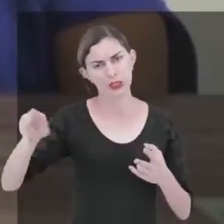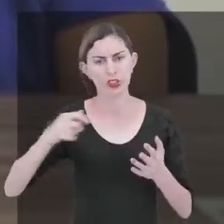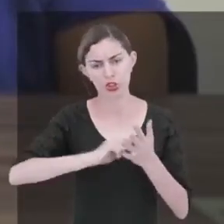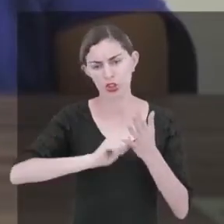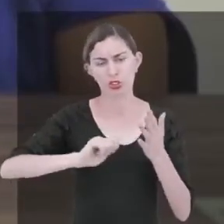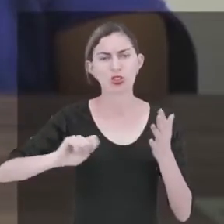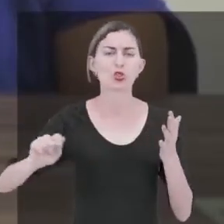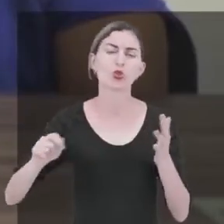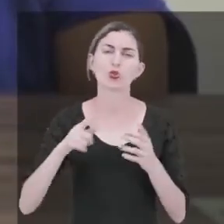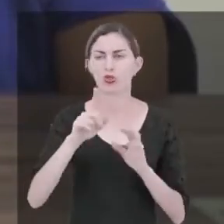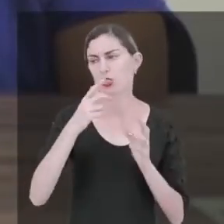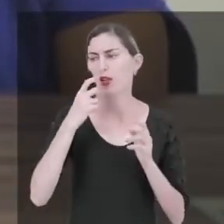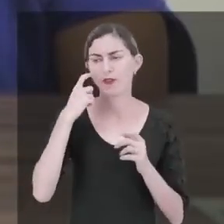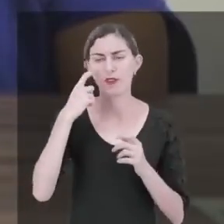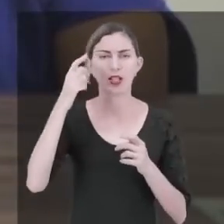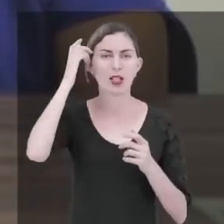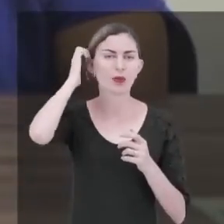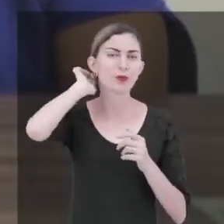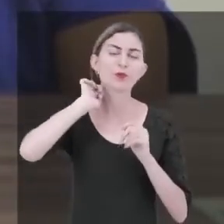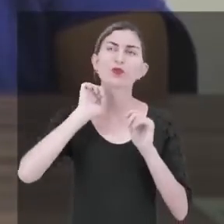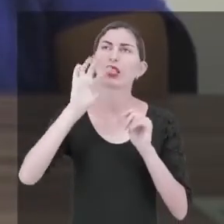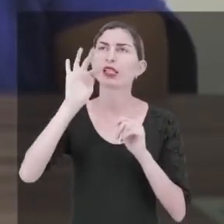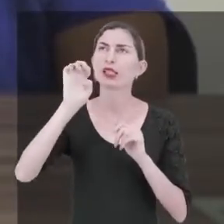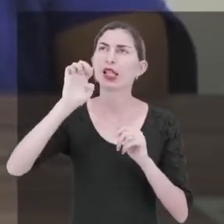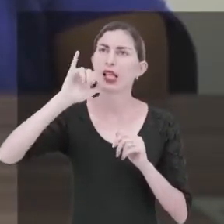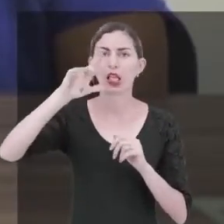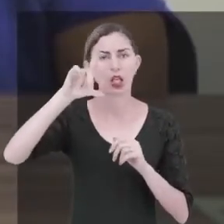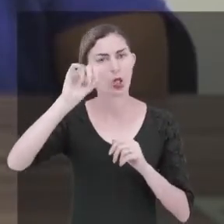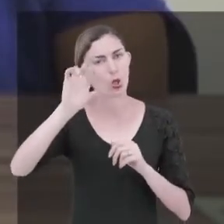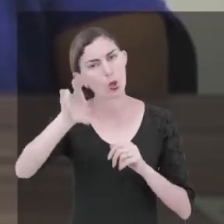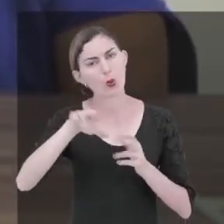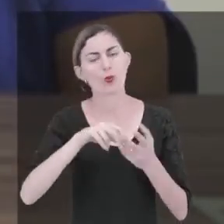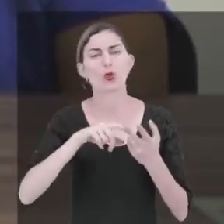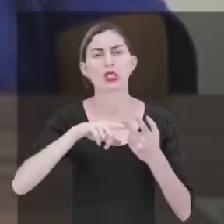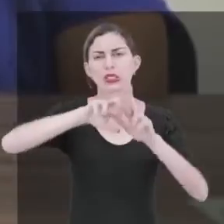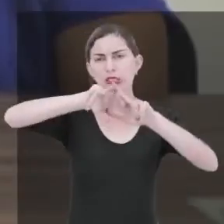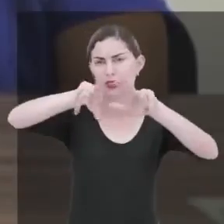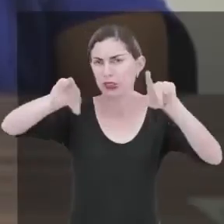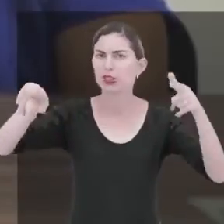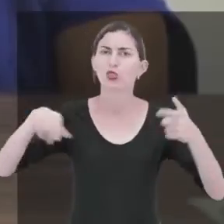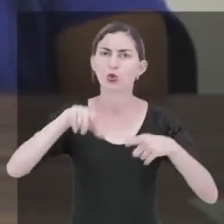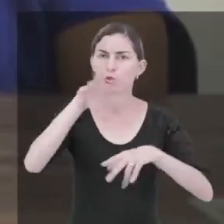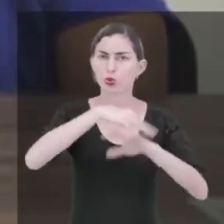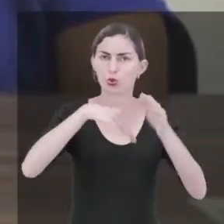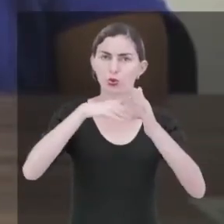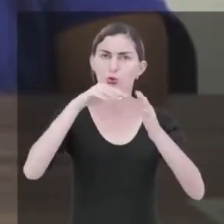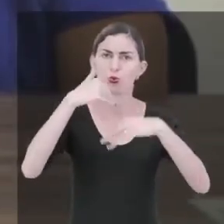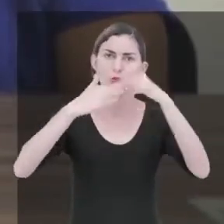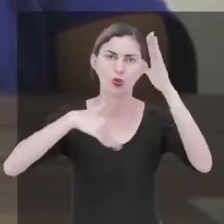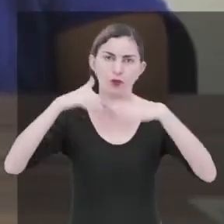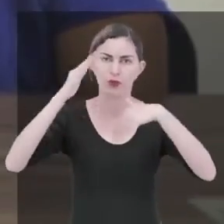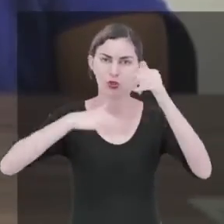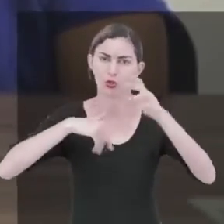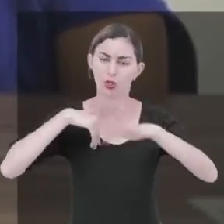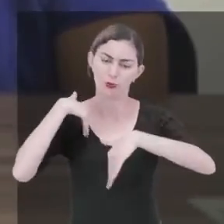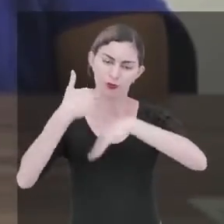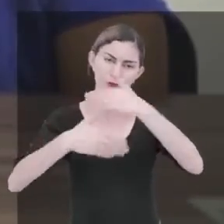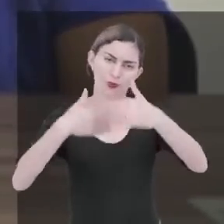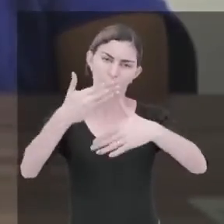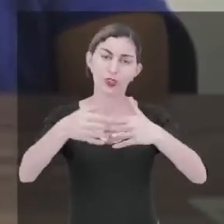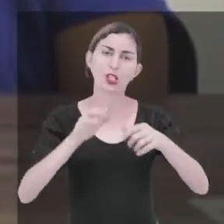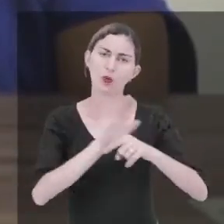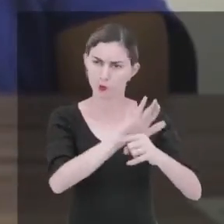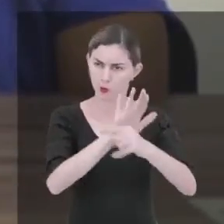Ansberg, vocês já ouviram falar de Taylor, enfim. E todos esses profissionais ao longo do